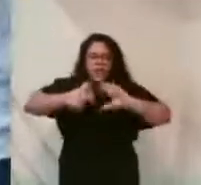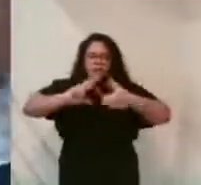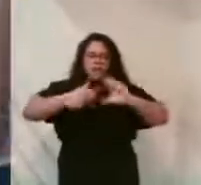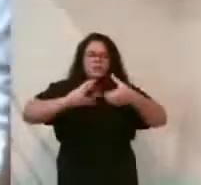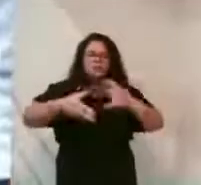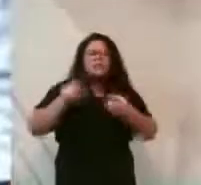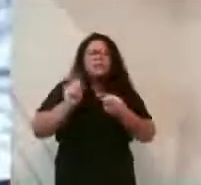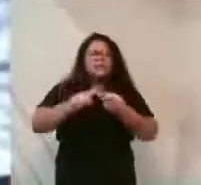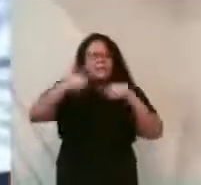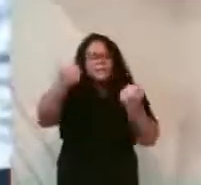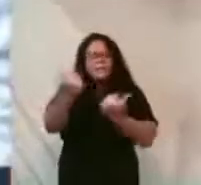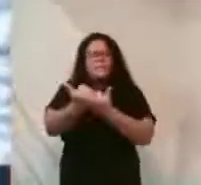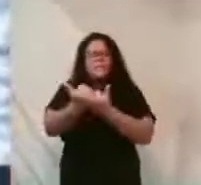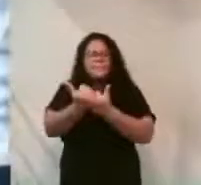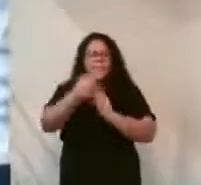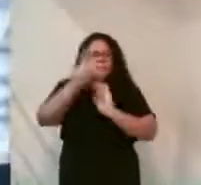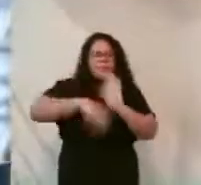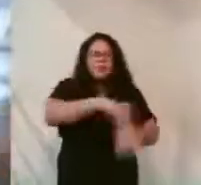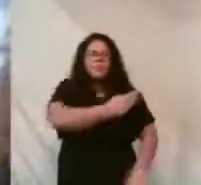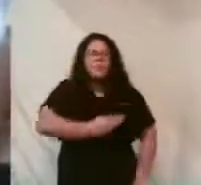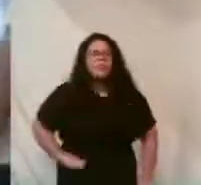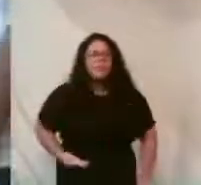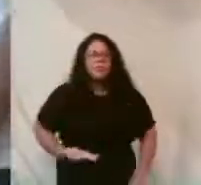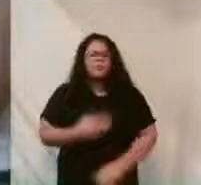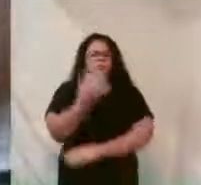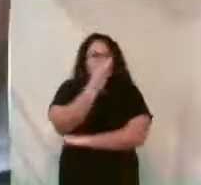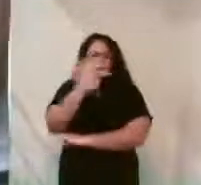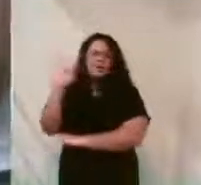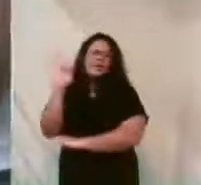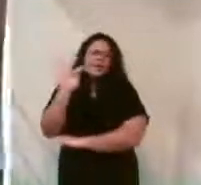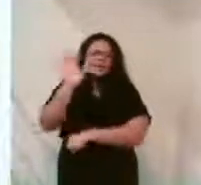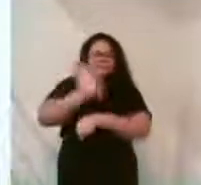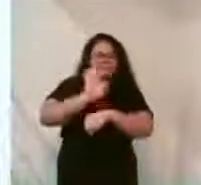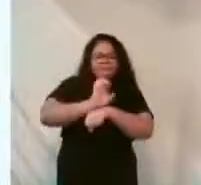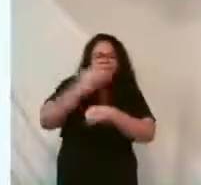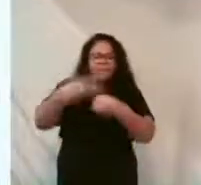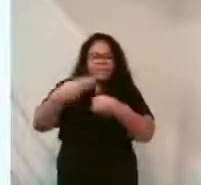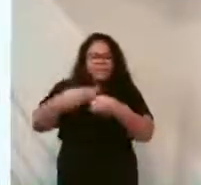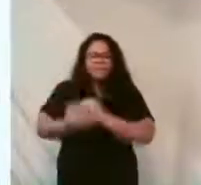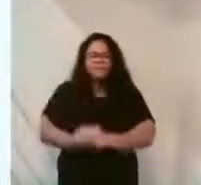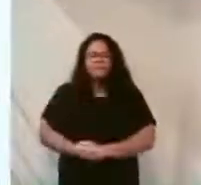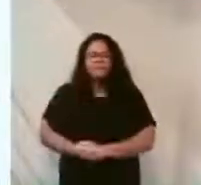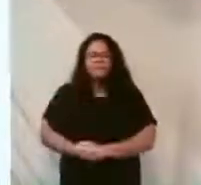políticas públicas no âmbito federal, estadual e municipal, conhecidos...